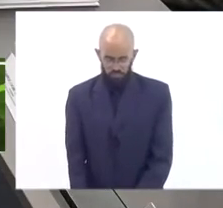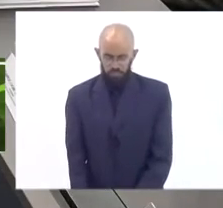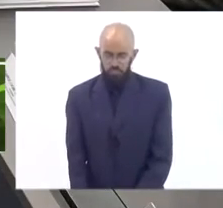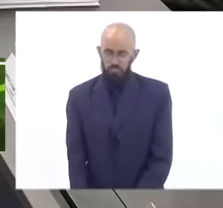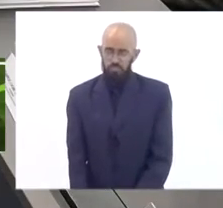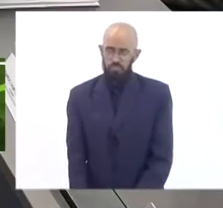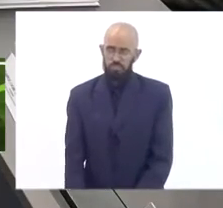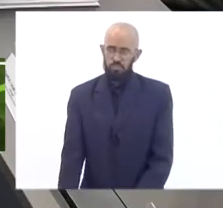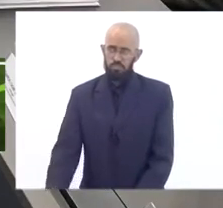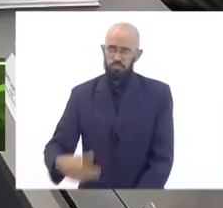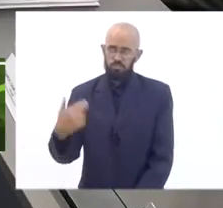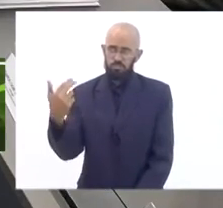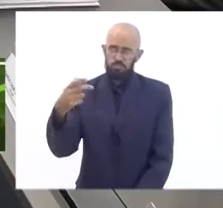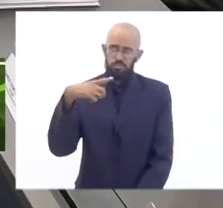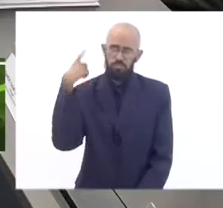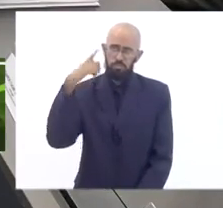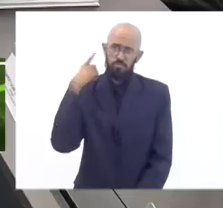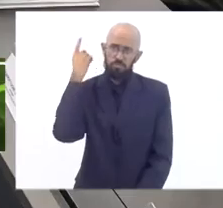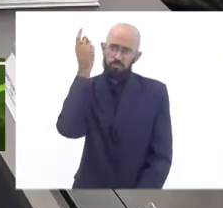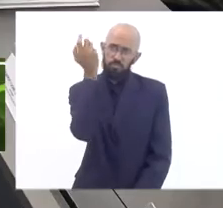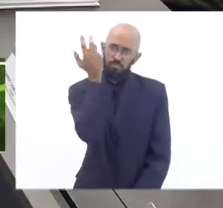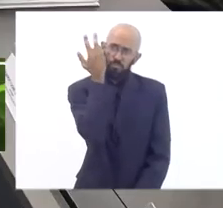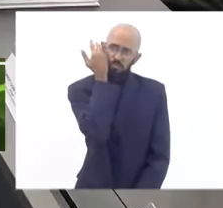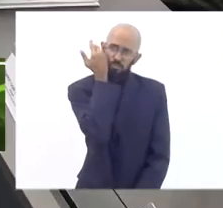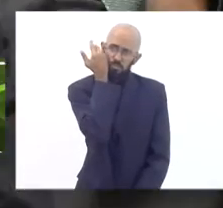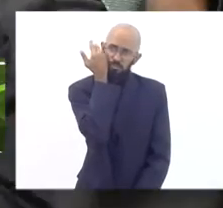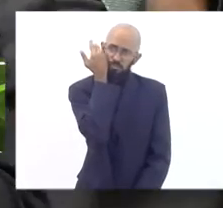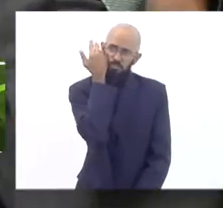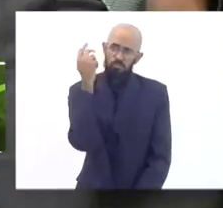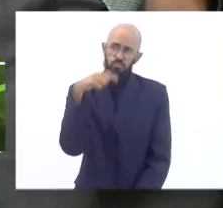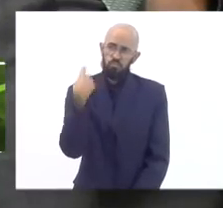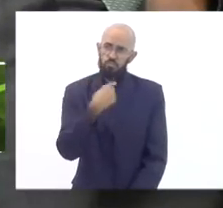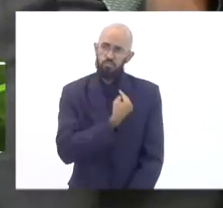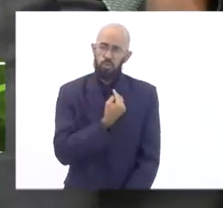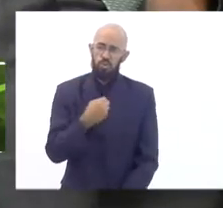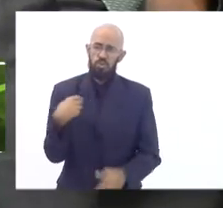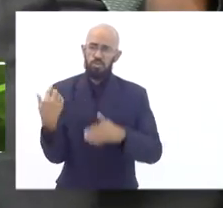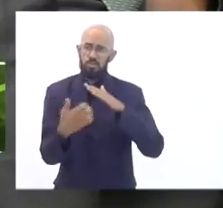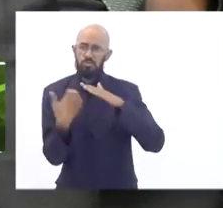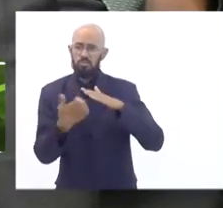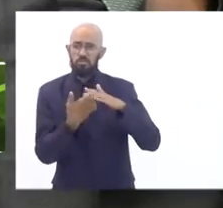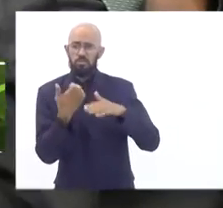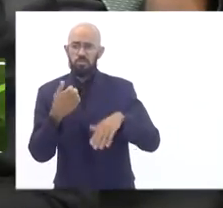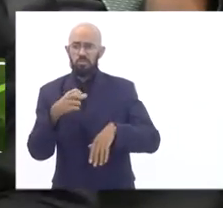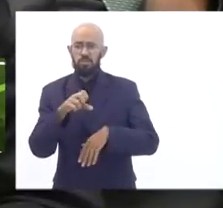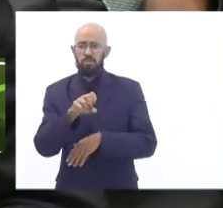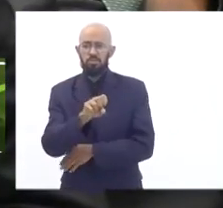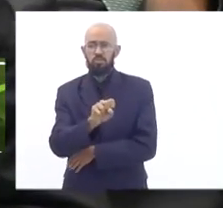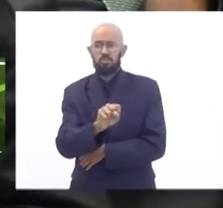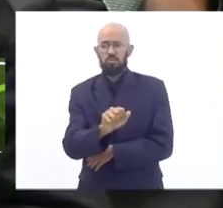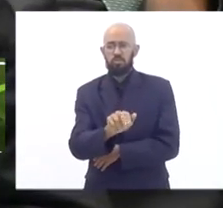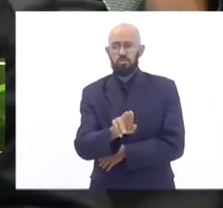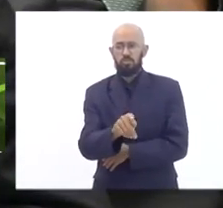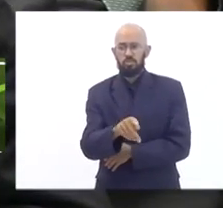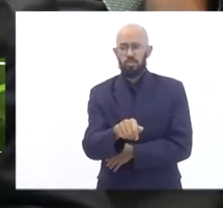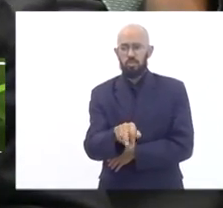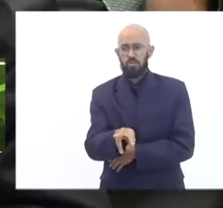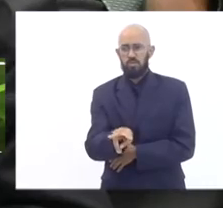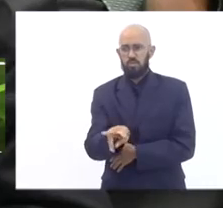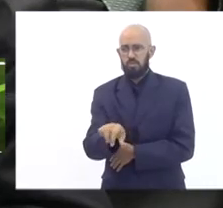Deputado Aliomar, nós, na Supervia, estamos fazendo uma série de trabalhos para melhorar o nível de serviço,